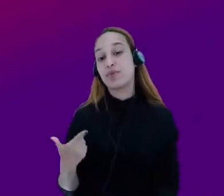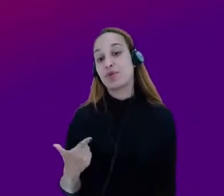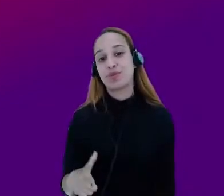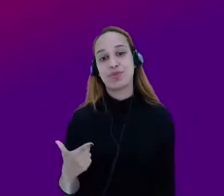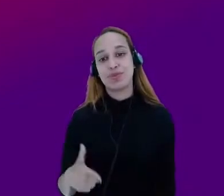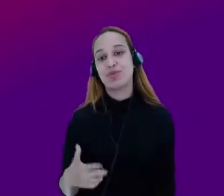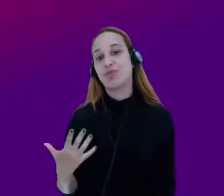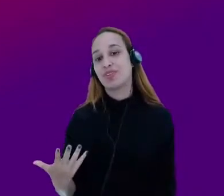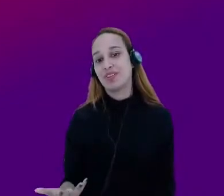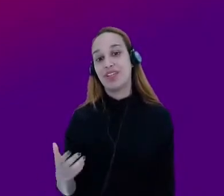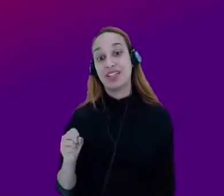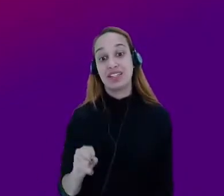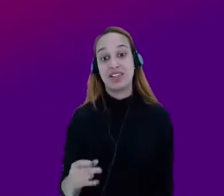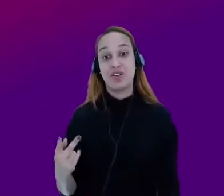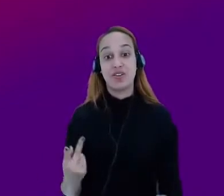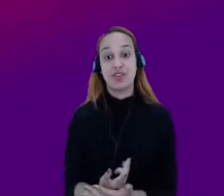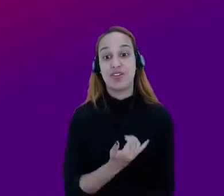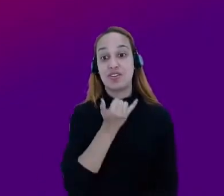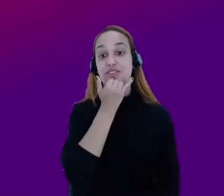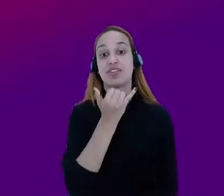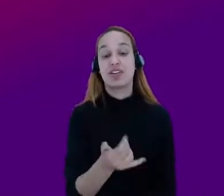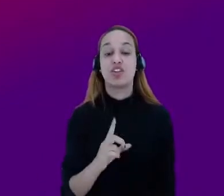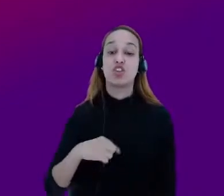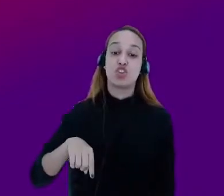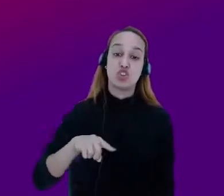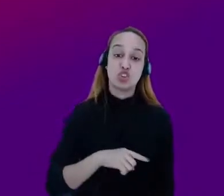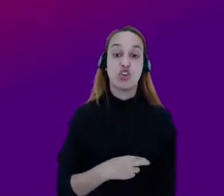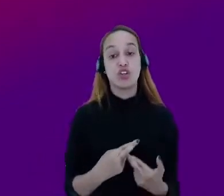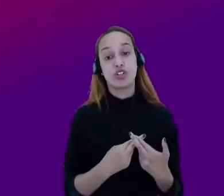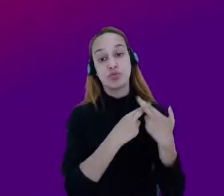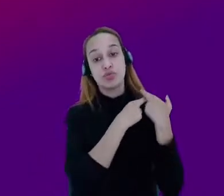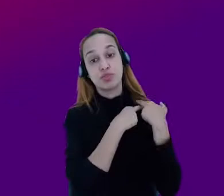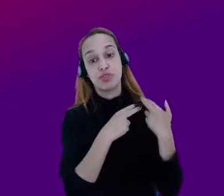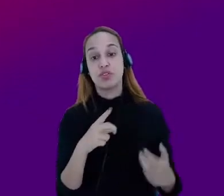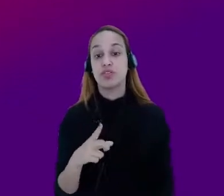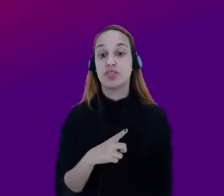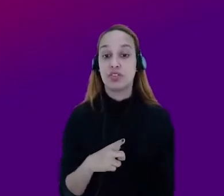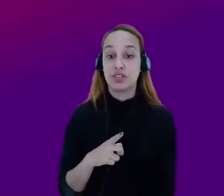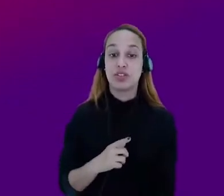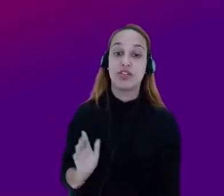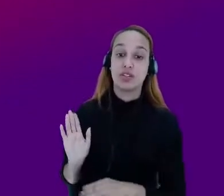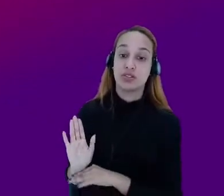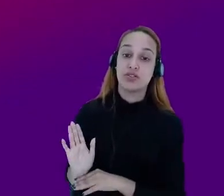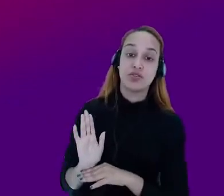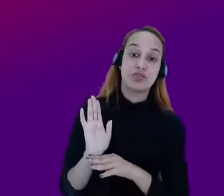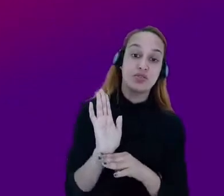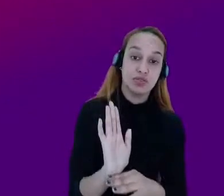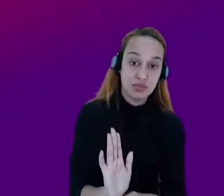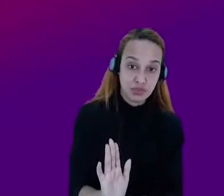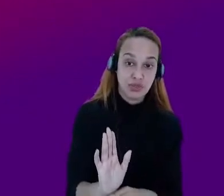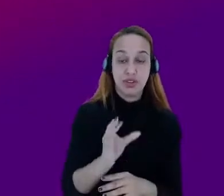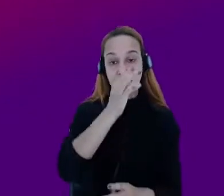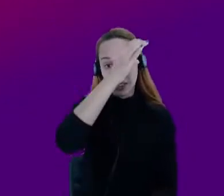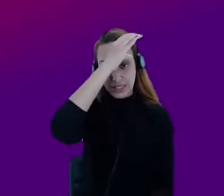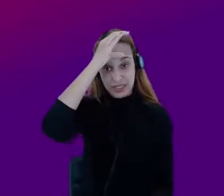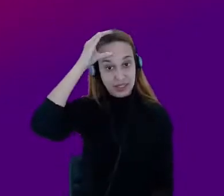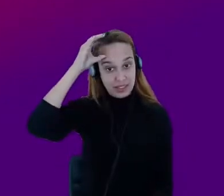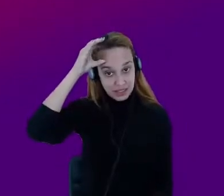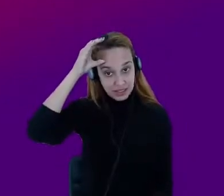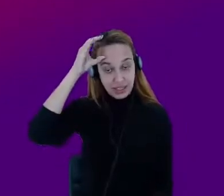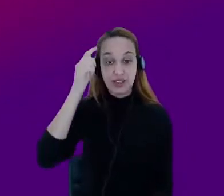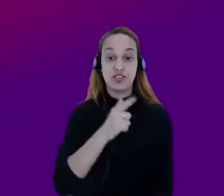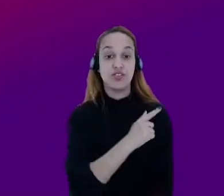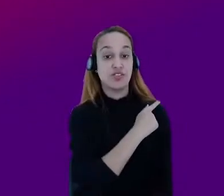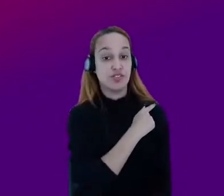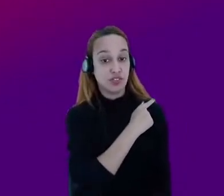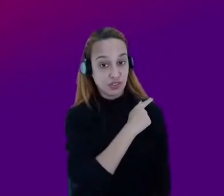algum sinistro. E nós também temos uma responsabilidade muito grande de ajudar os nossos clientes na gestão financeira